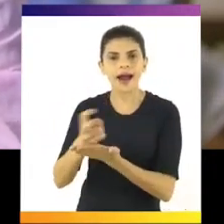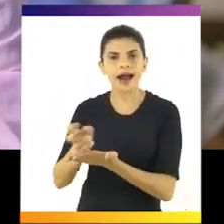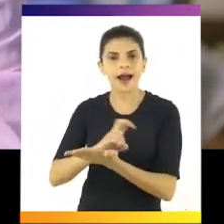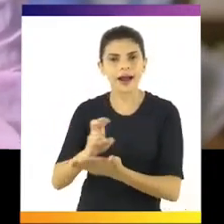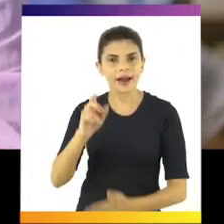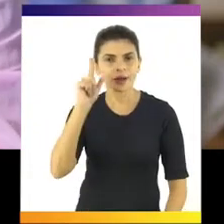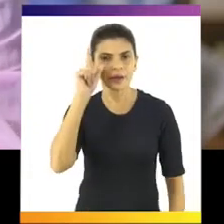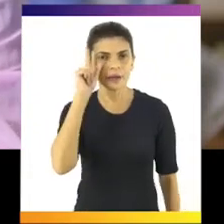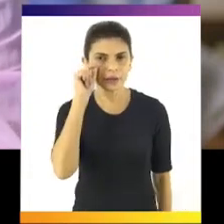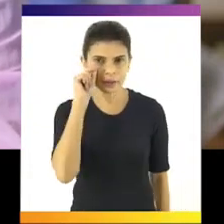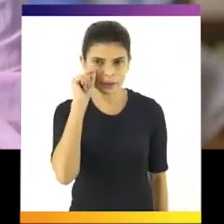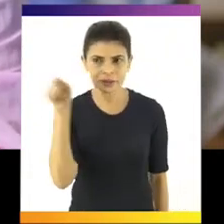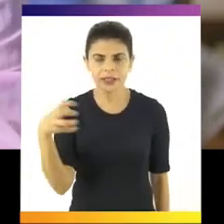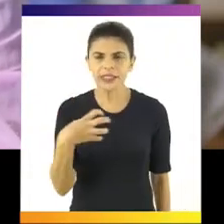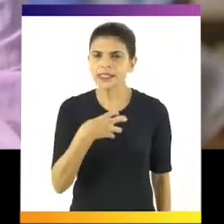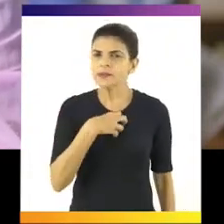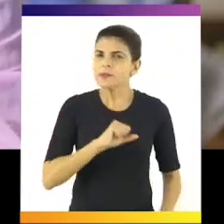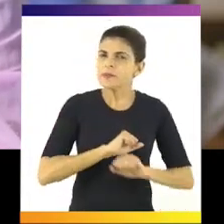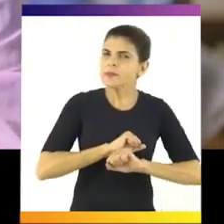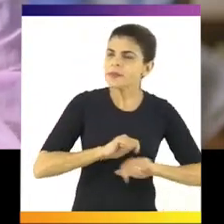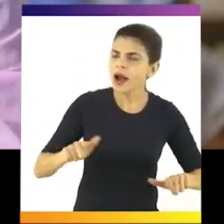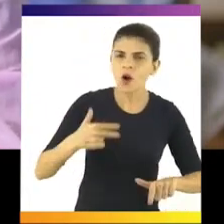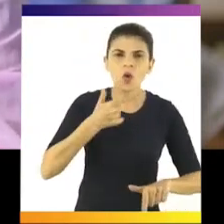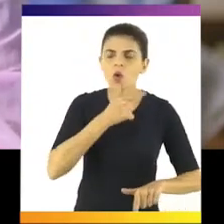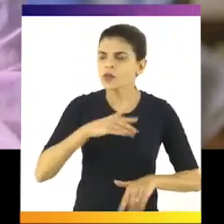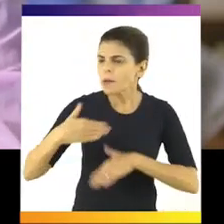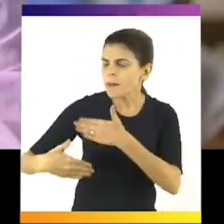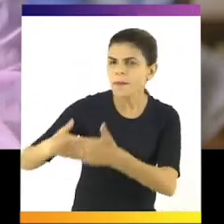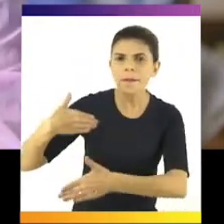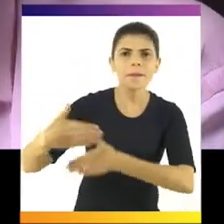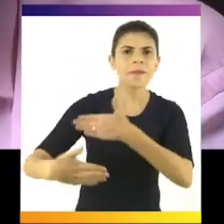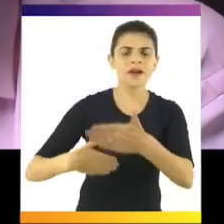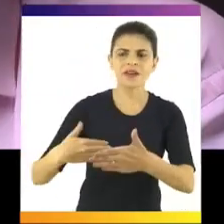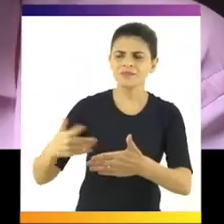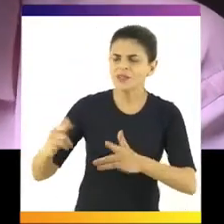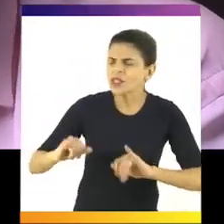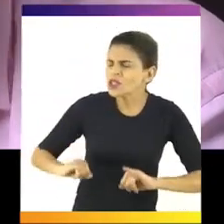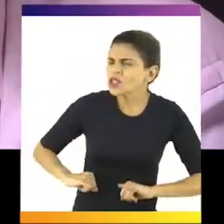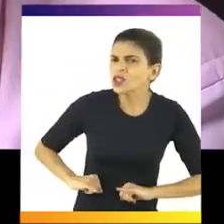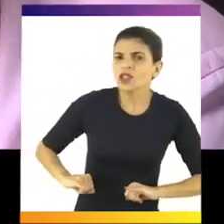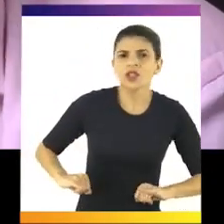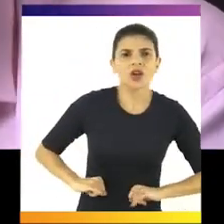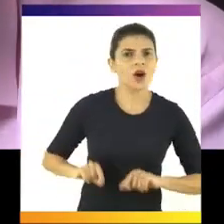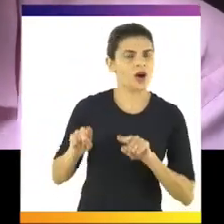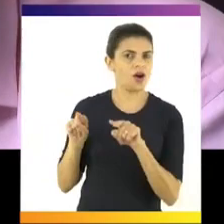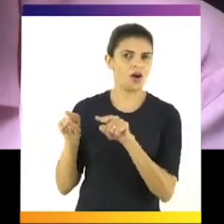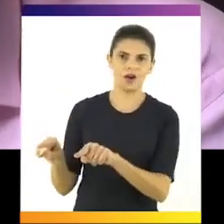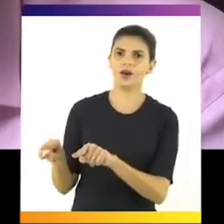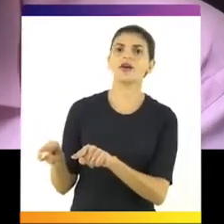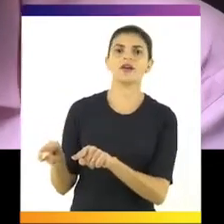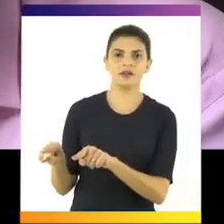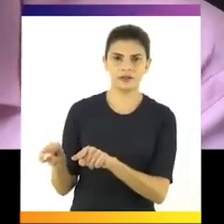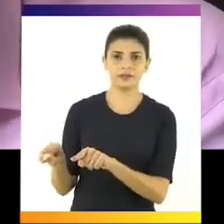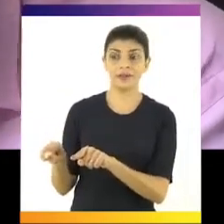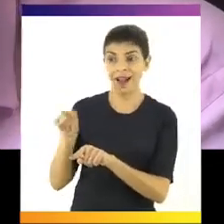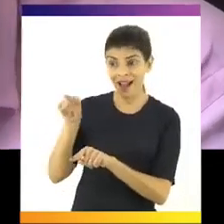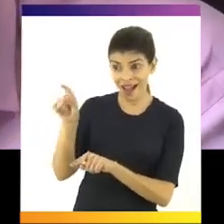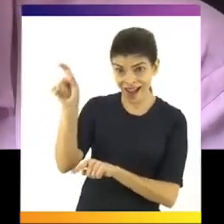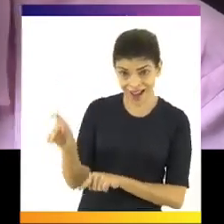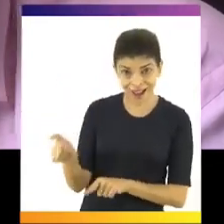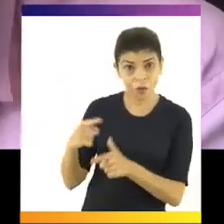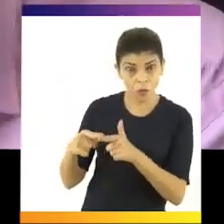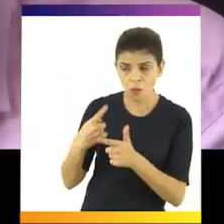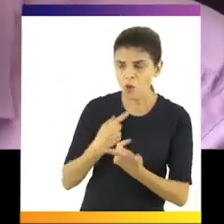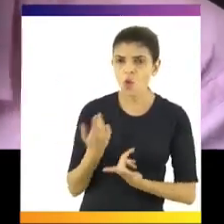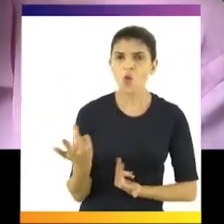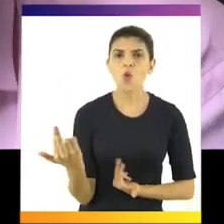dela. Aquilo está fazendo ela não conseguir produzir. Aquilo está causando sofrimento nela. O problema